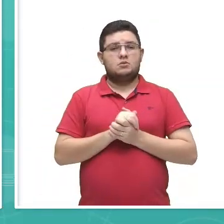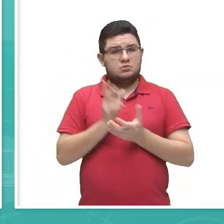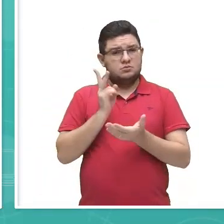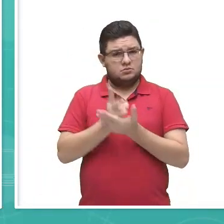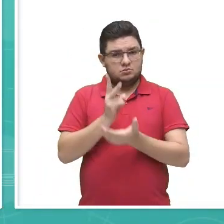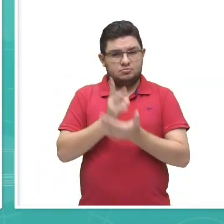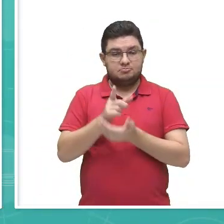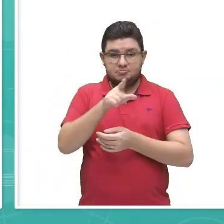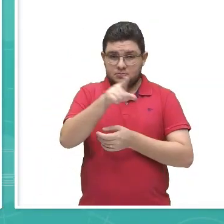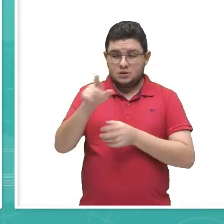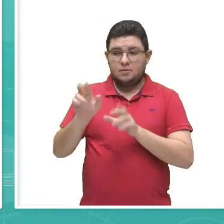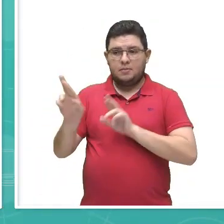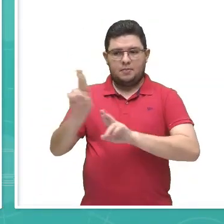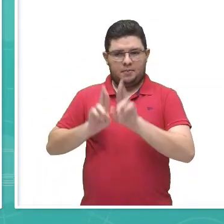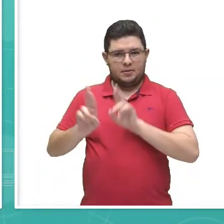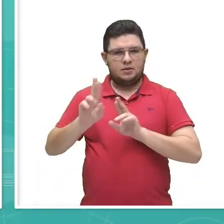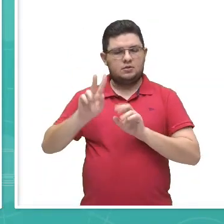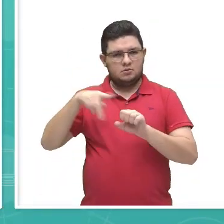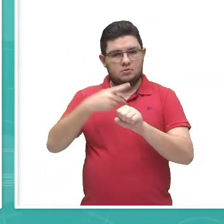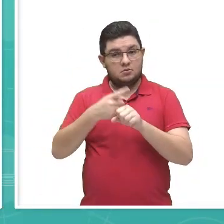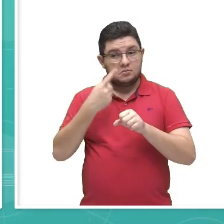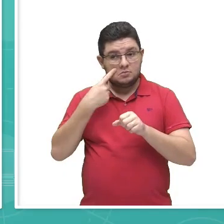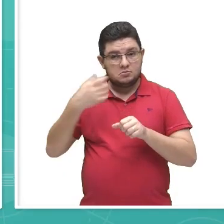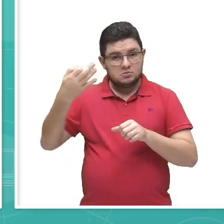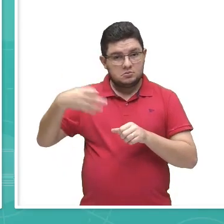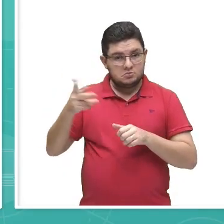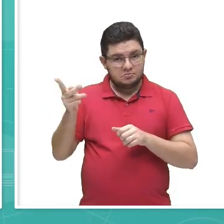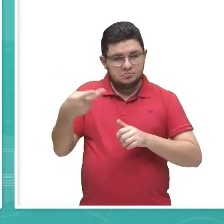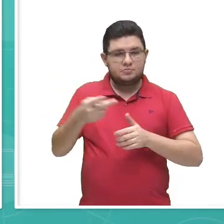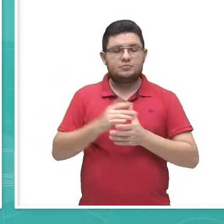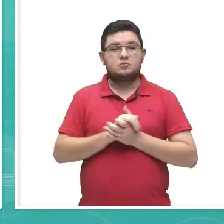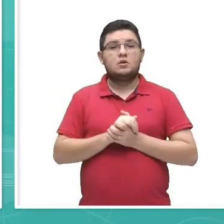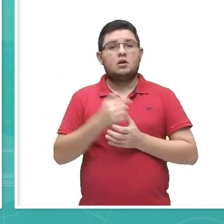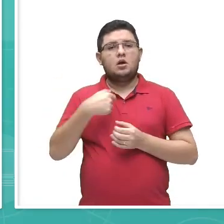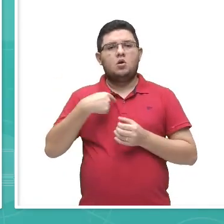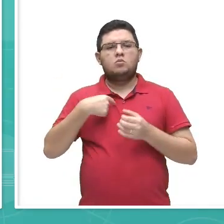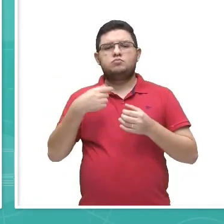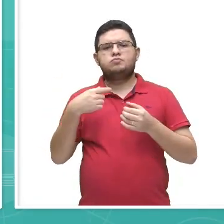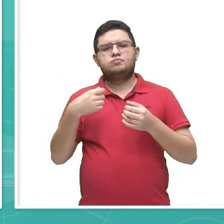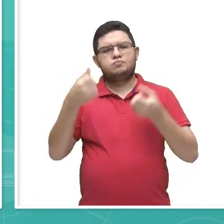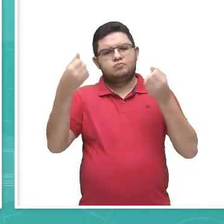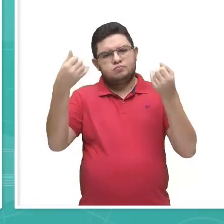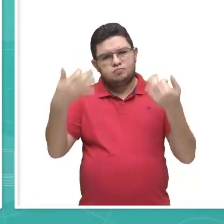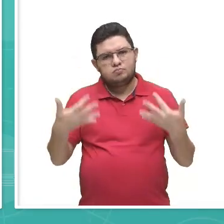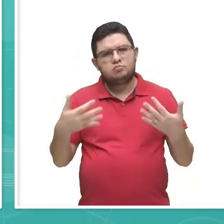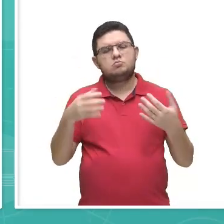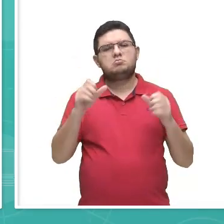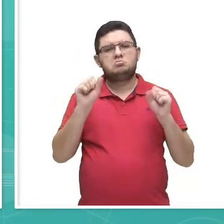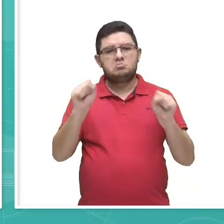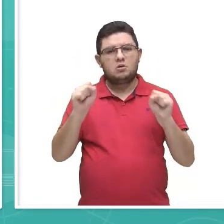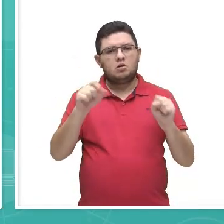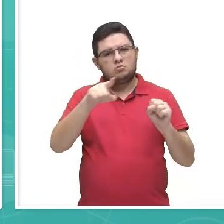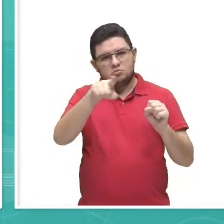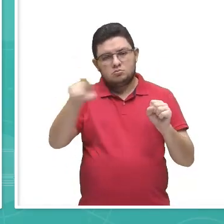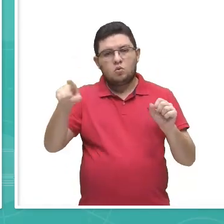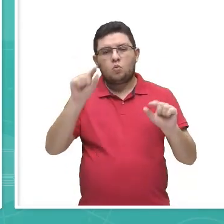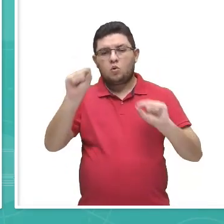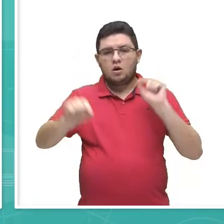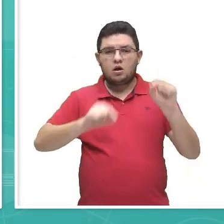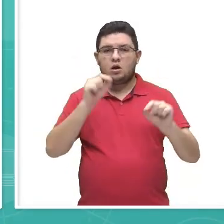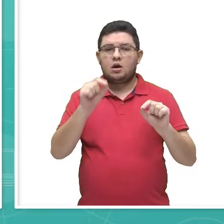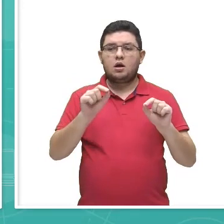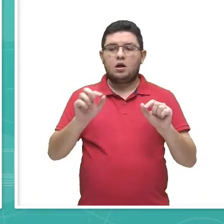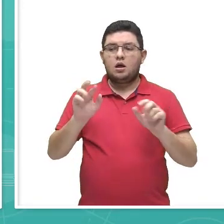Depois vocês conferem as suas respostas, certo? À medida que eu for comentando aqui, vocês podem mudar essa resposta depois, não tem problema nenhum não,